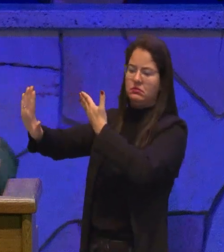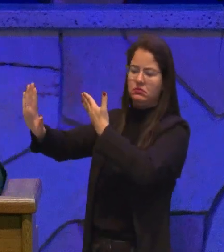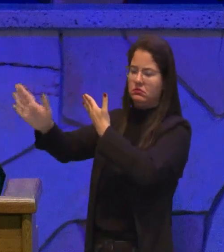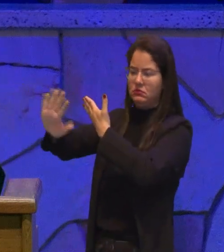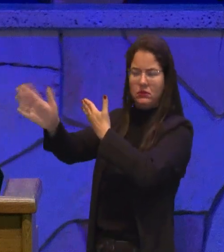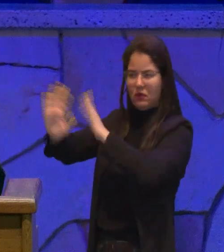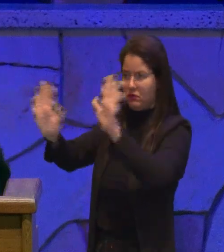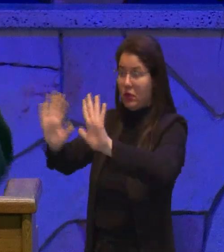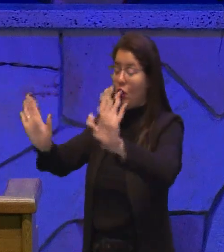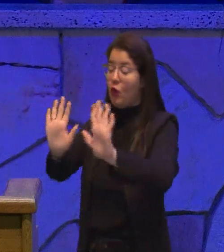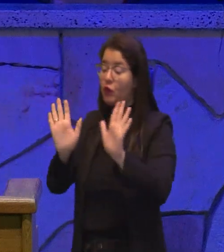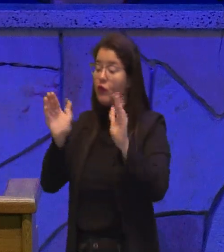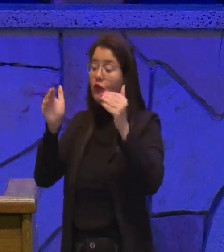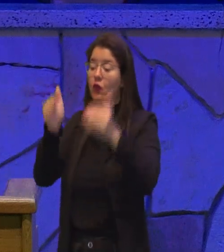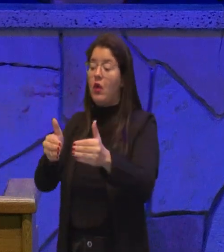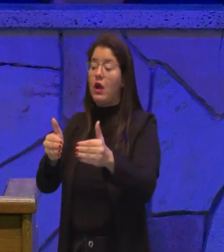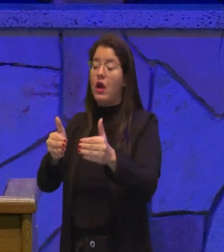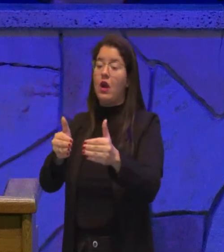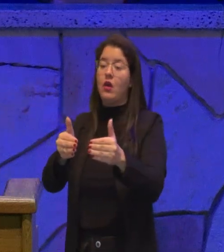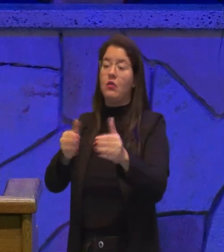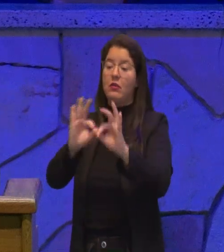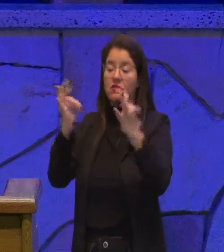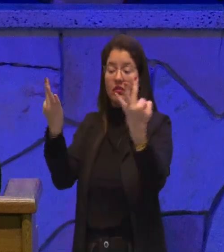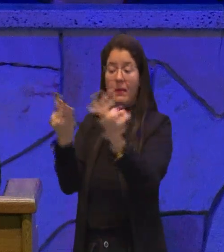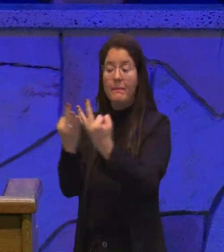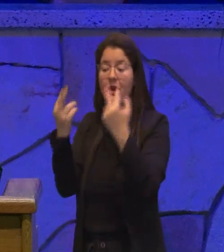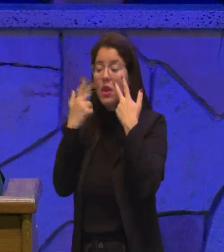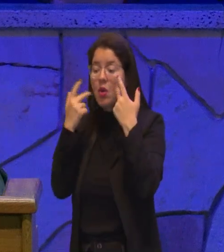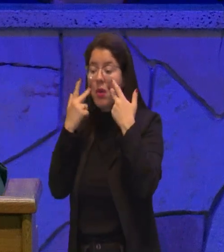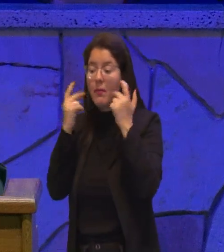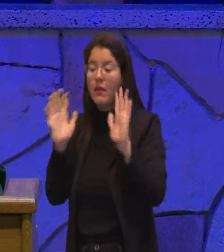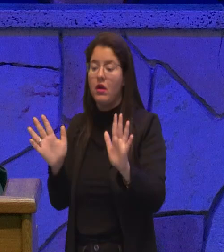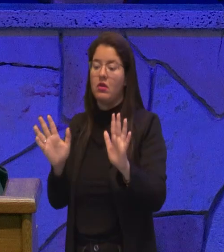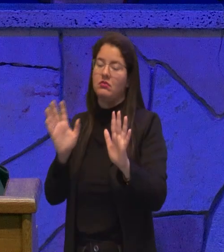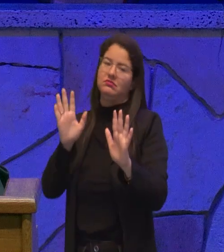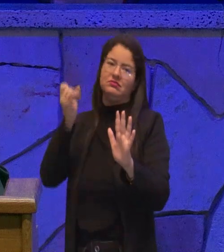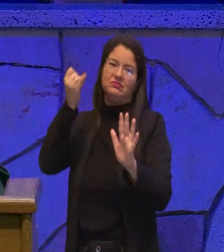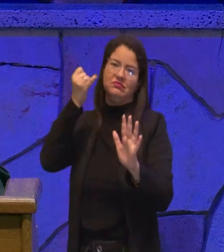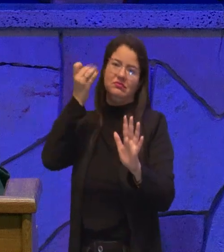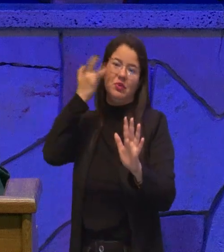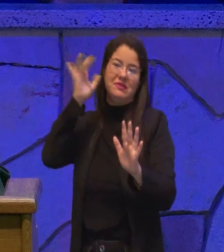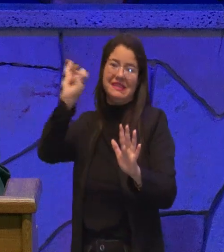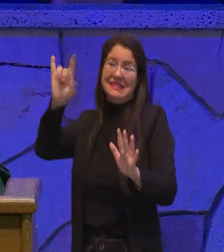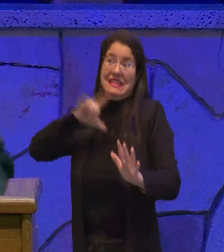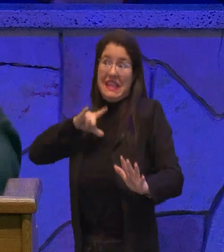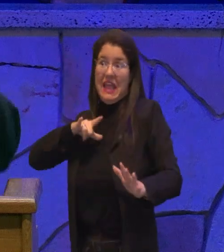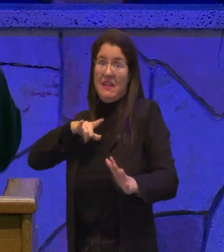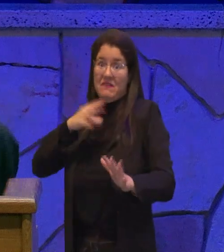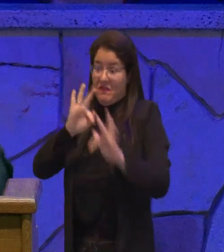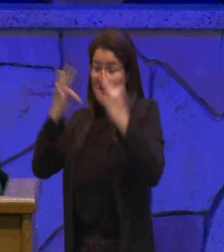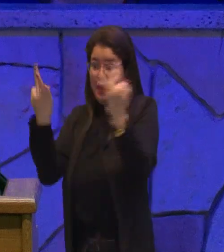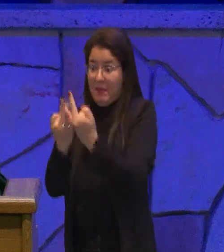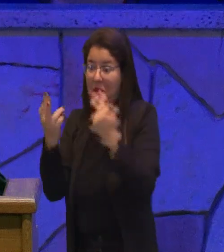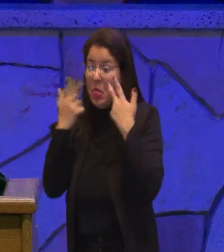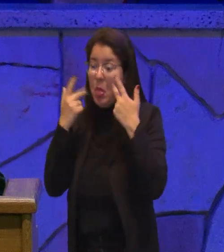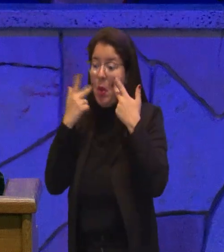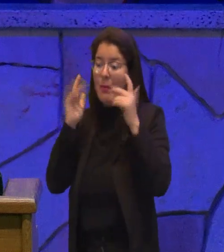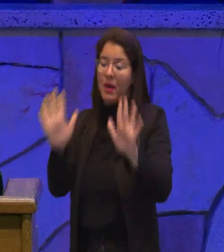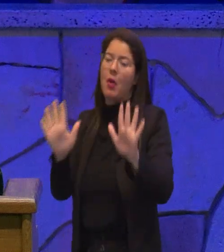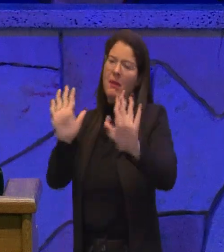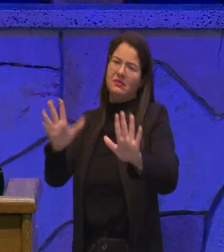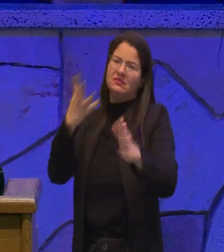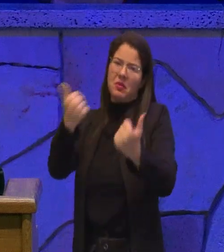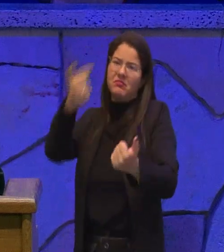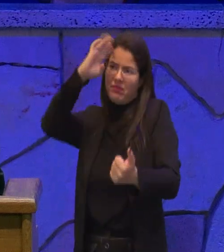familiar, não. Eu estou falando de uma família normal. E eu não sei se existe família normal, mas uma família média, vamos dizer